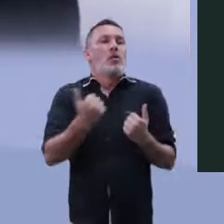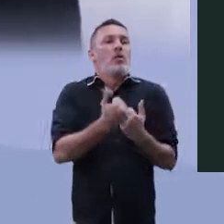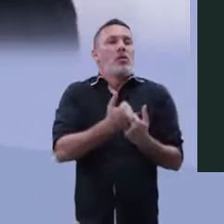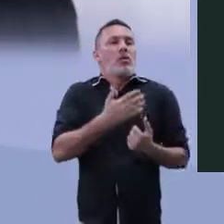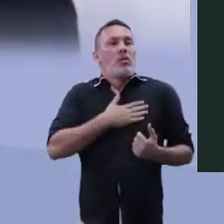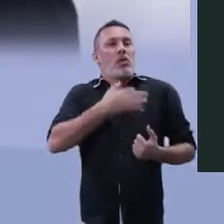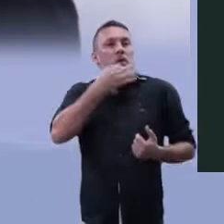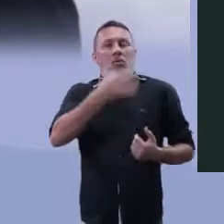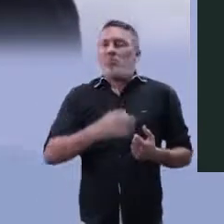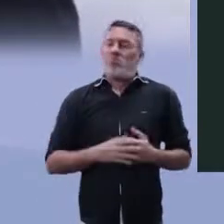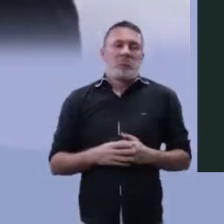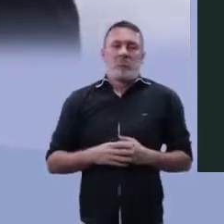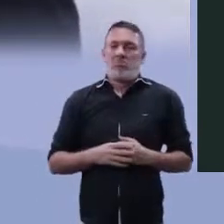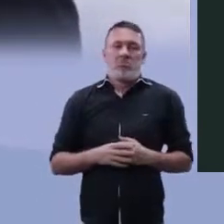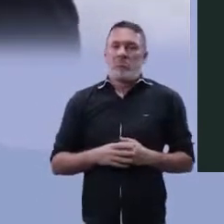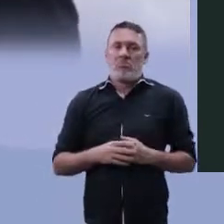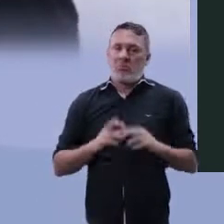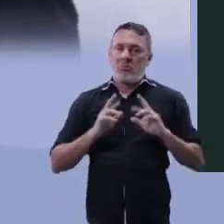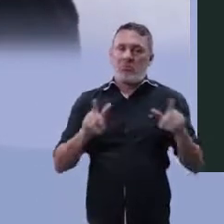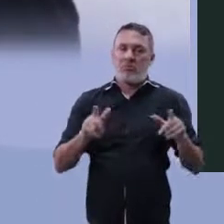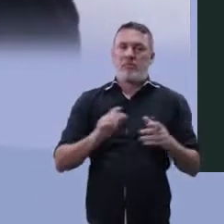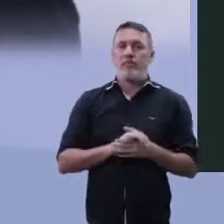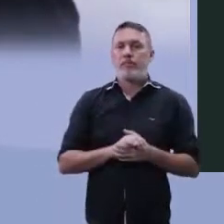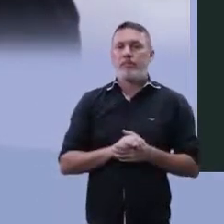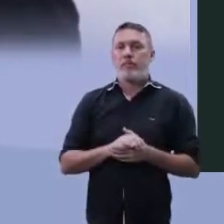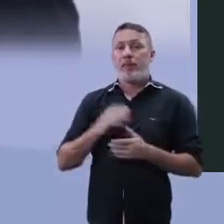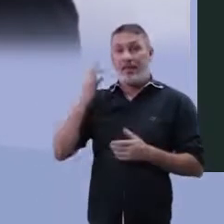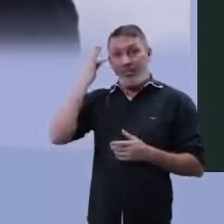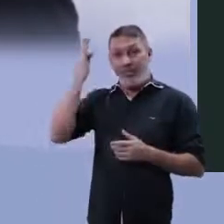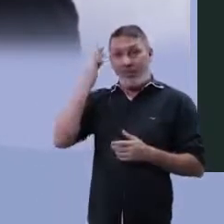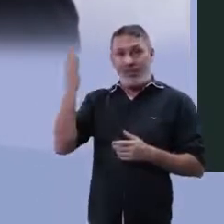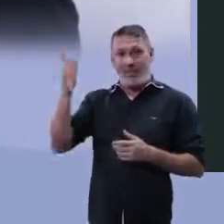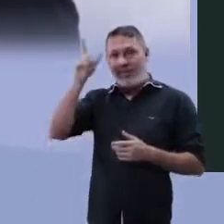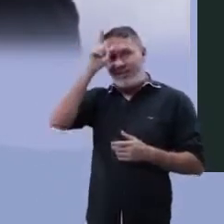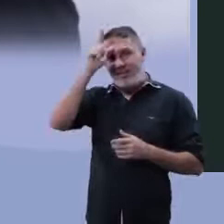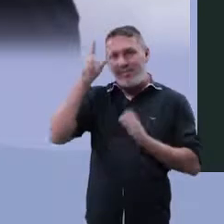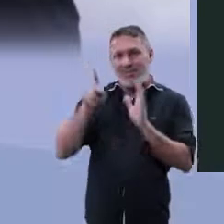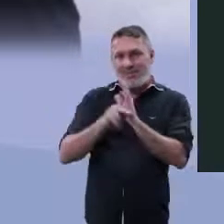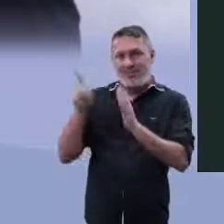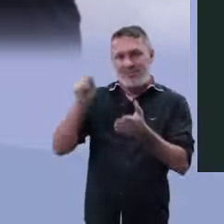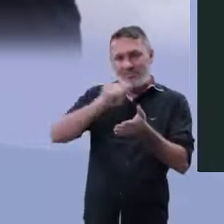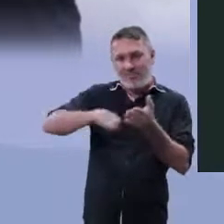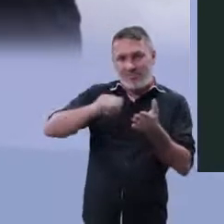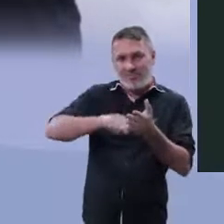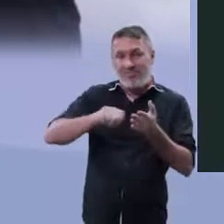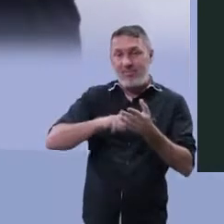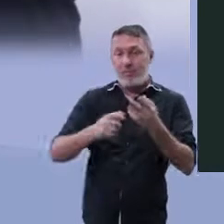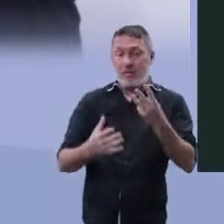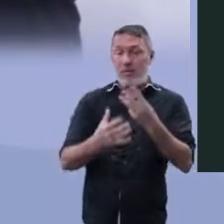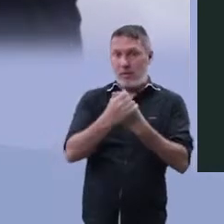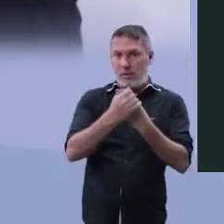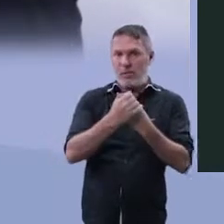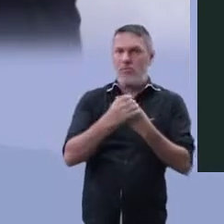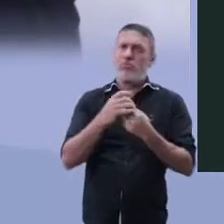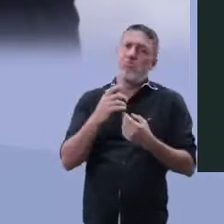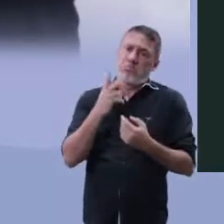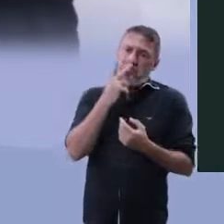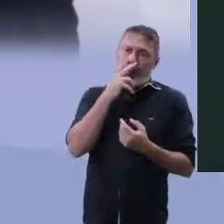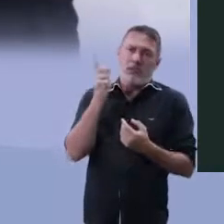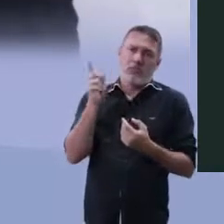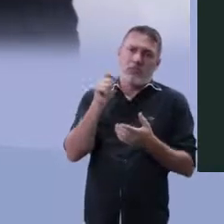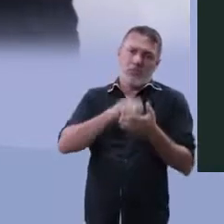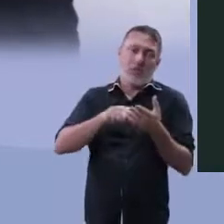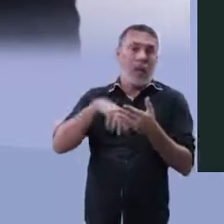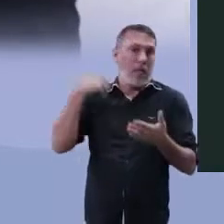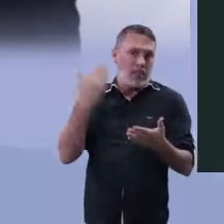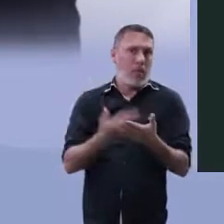vontade humana. Então não podemos prever, né, assim, estabelecer. O Simmel ele está escrevendo essa observação e